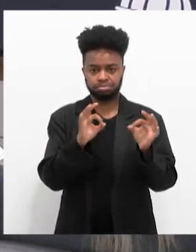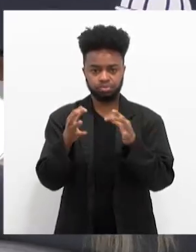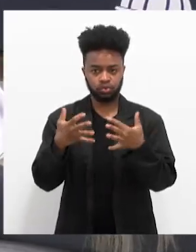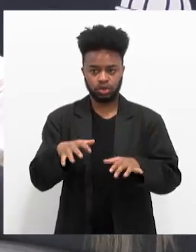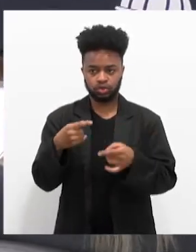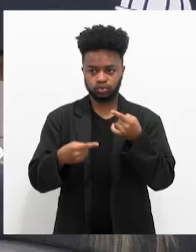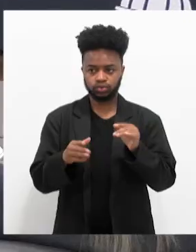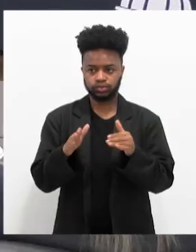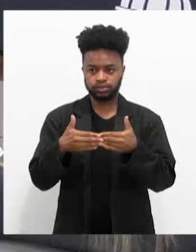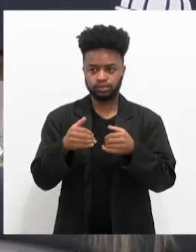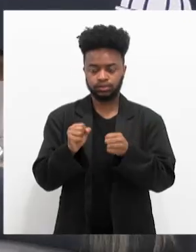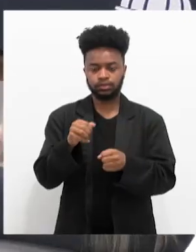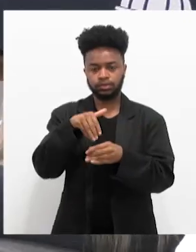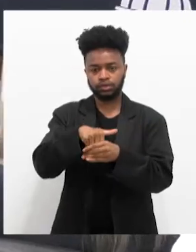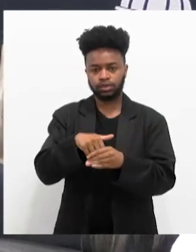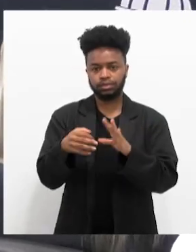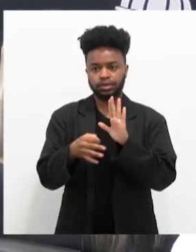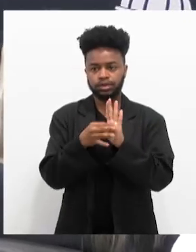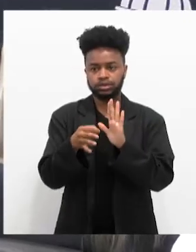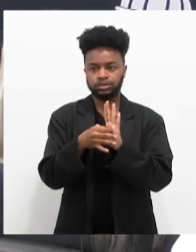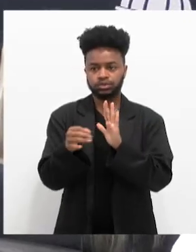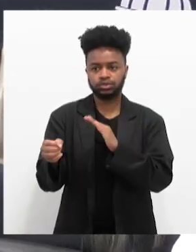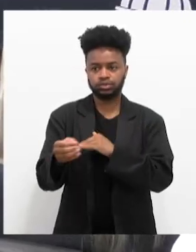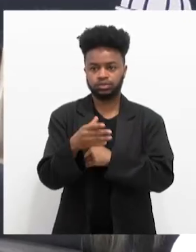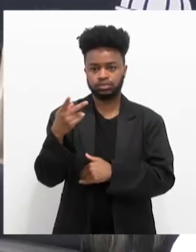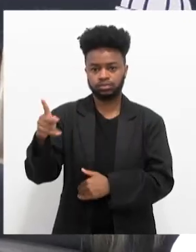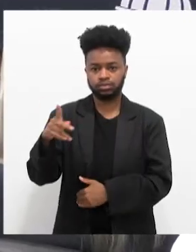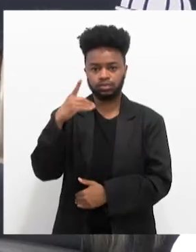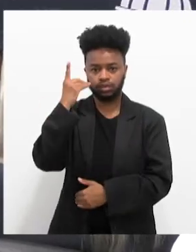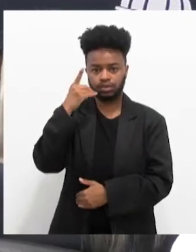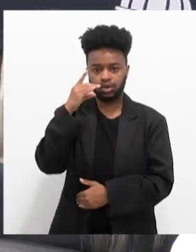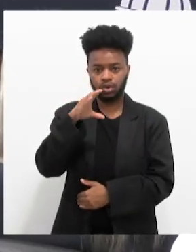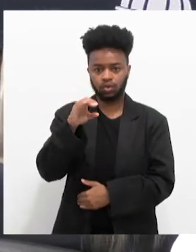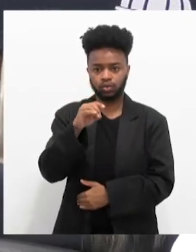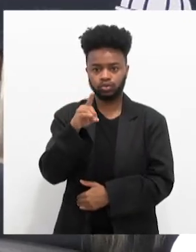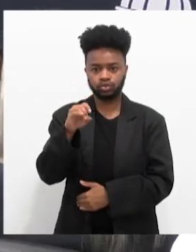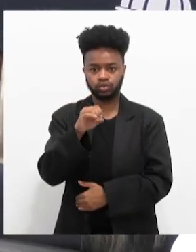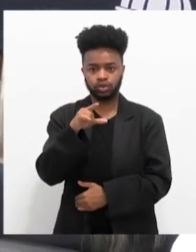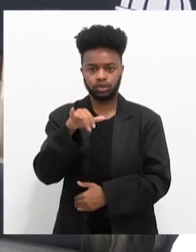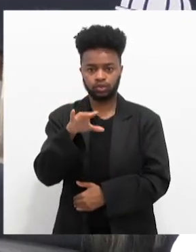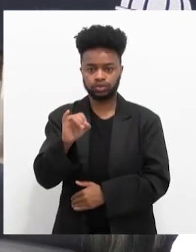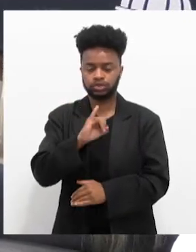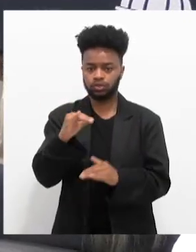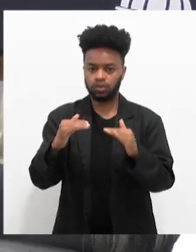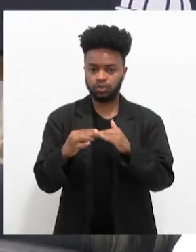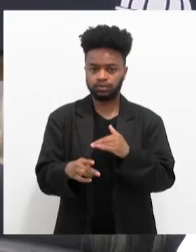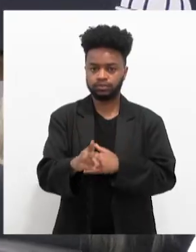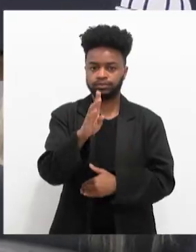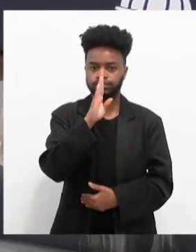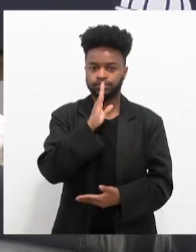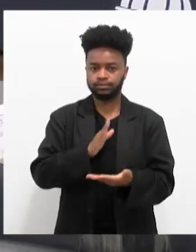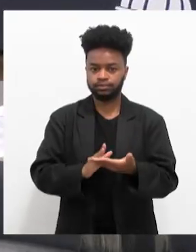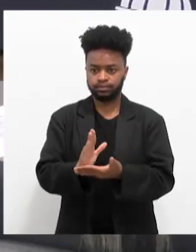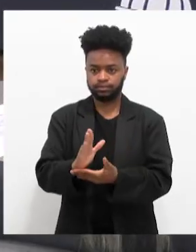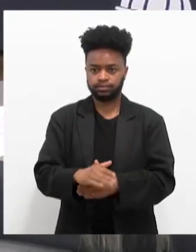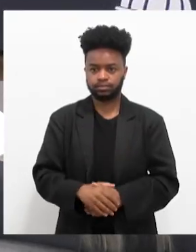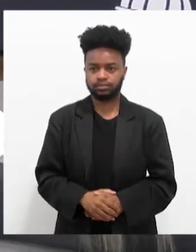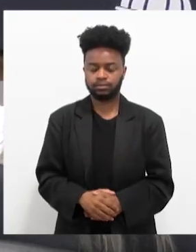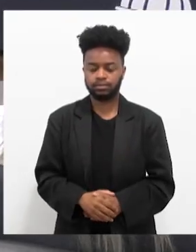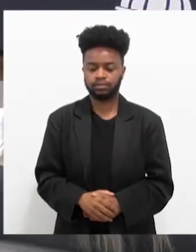encerrada a discussão, em votação, o novo parecer do relator, deputado Vinícius Cozzolino, pela prejudicabilidade, senhores que aprovam permaneçam como estão,